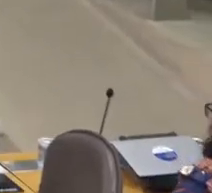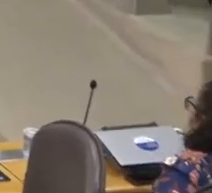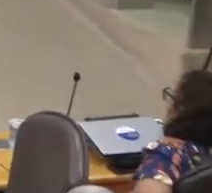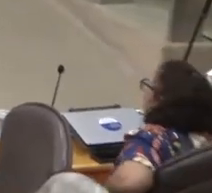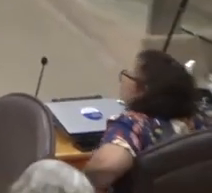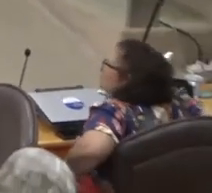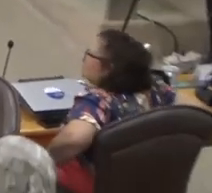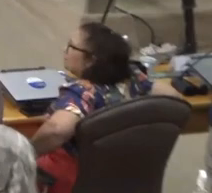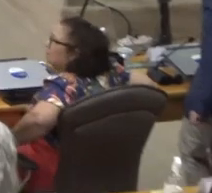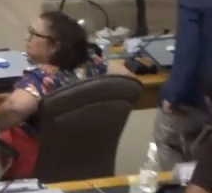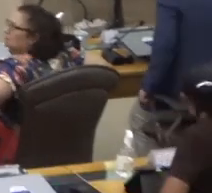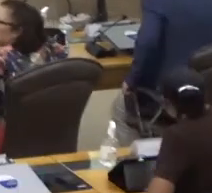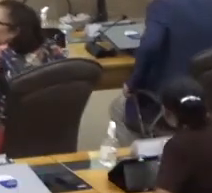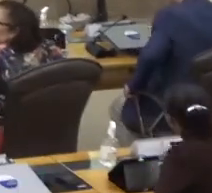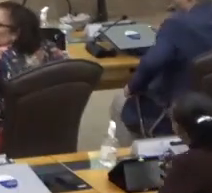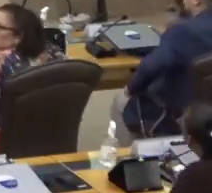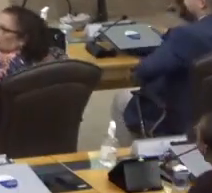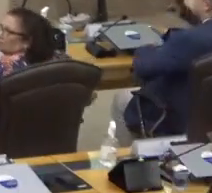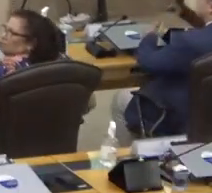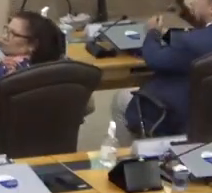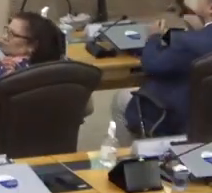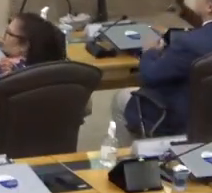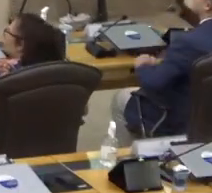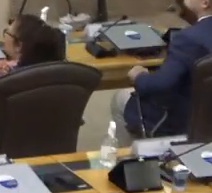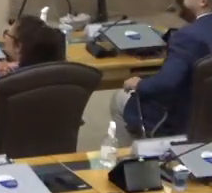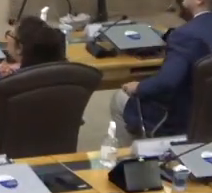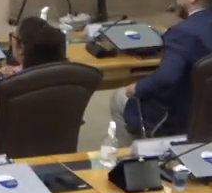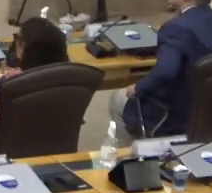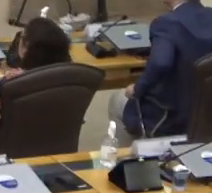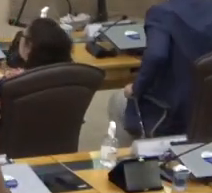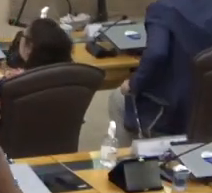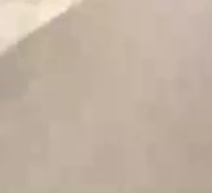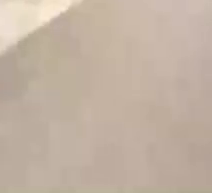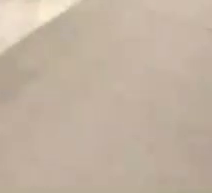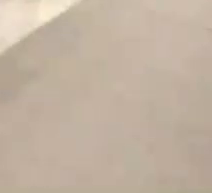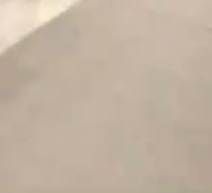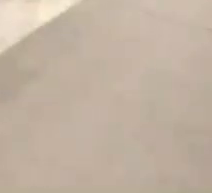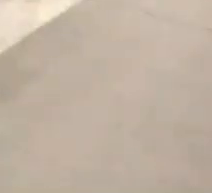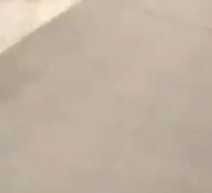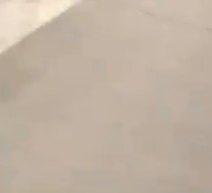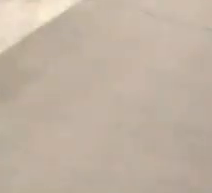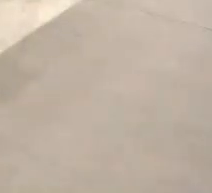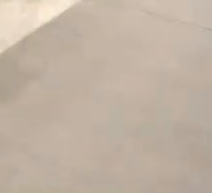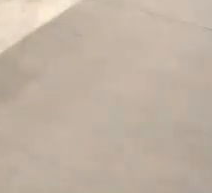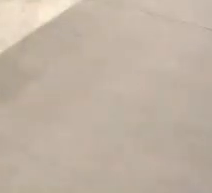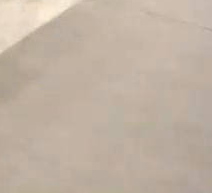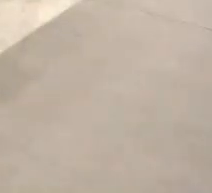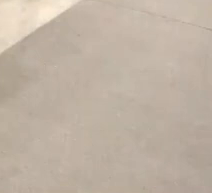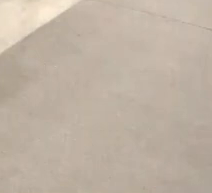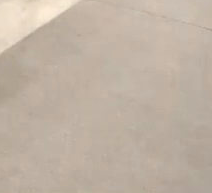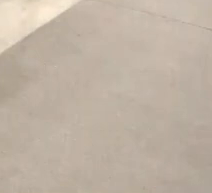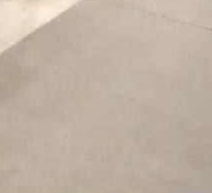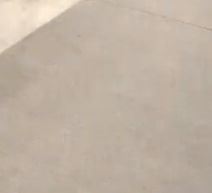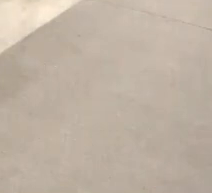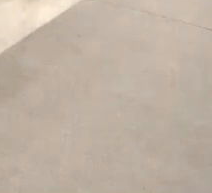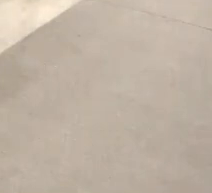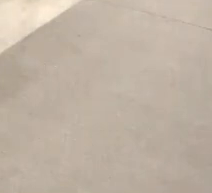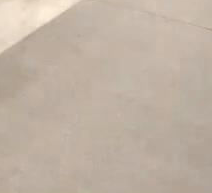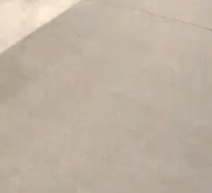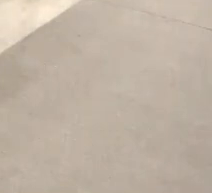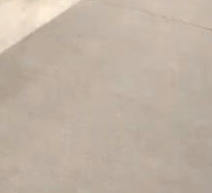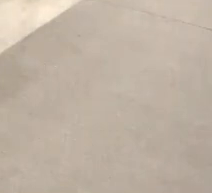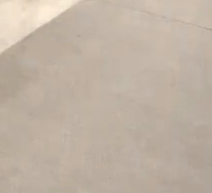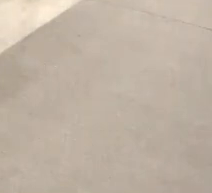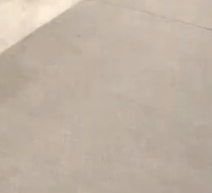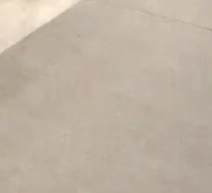Gostaria ainda, em tempo, agradecer a presença da amiga Netinha do município de Areis,